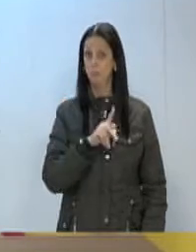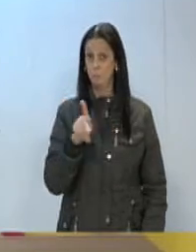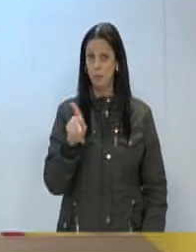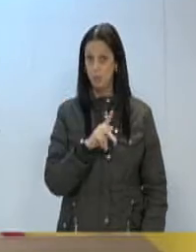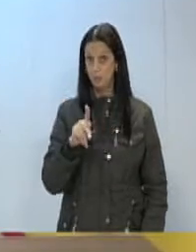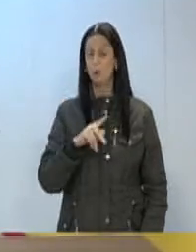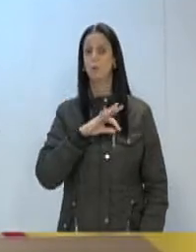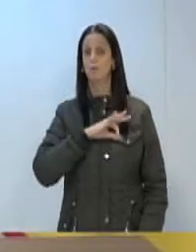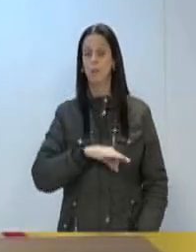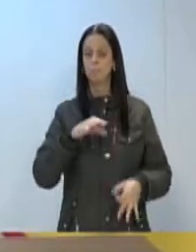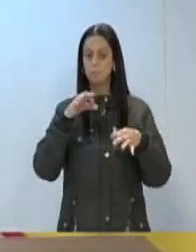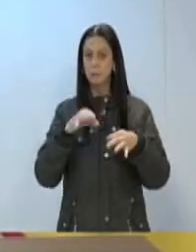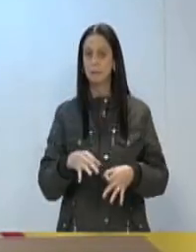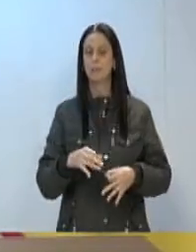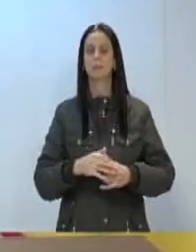no município de Blumenau Obrigado a todos